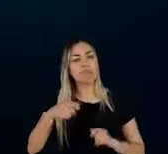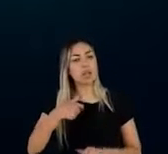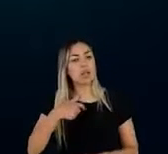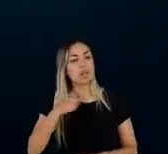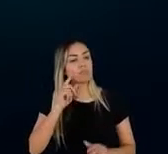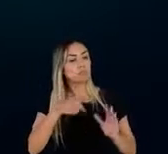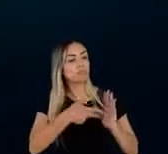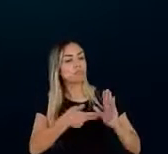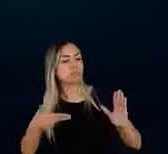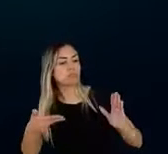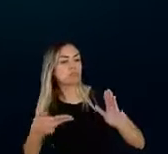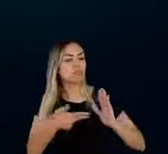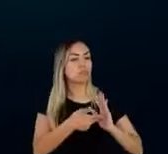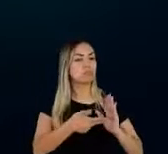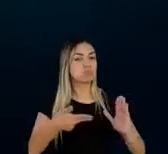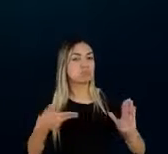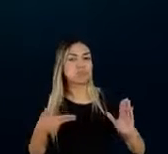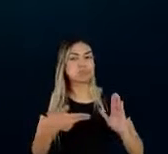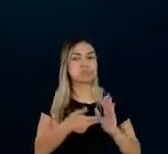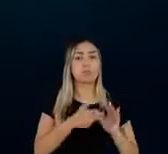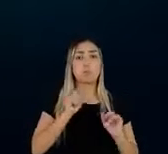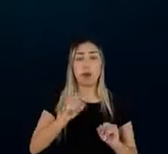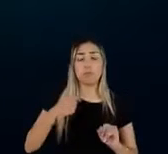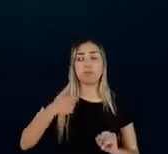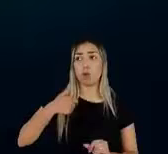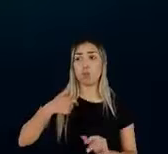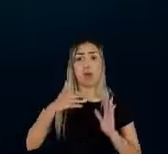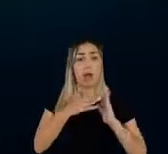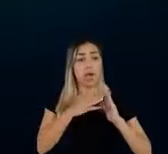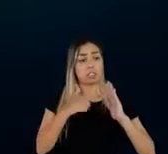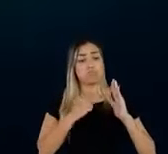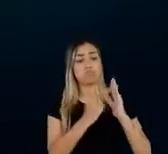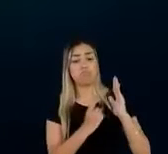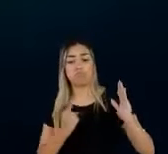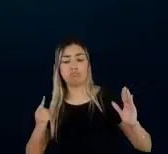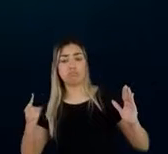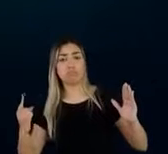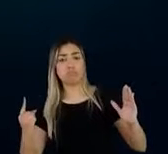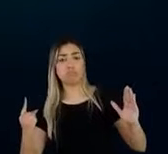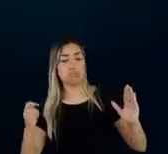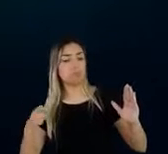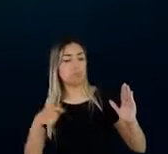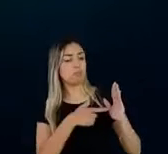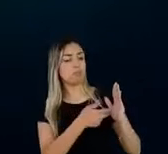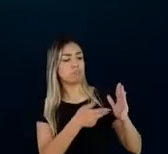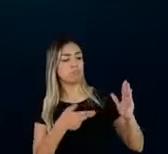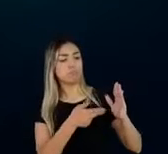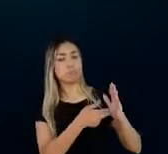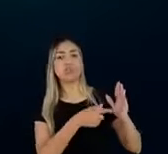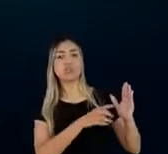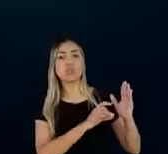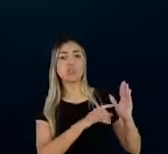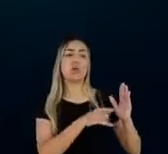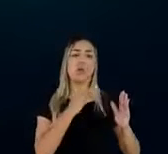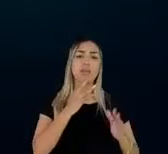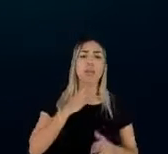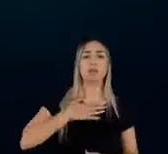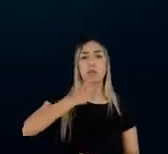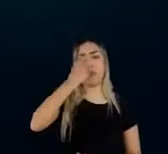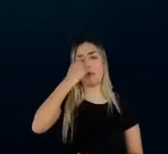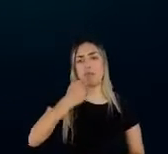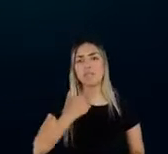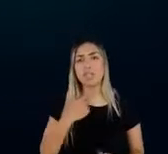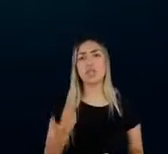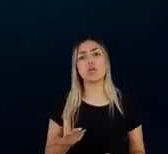desligar a tomada de qualquer lugar inclusive estão fora da minha casa e ele coleta dados ele sabe o meu perfil ele sabe quais são